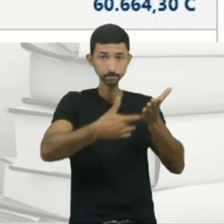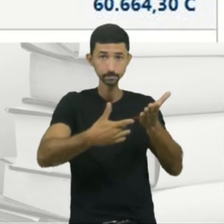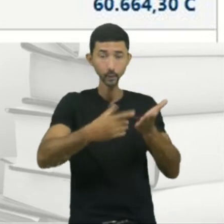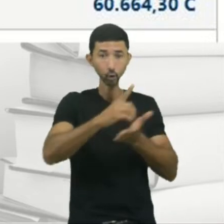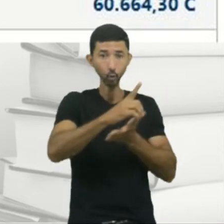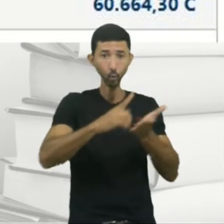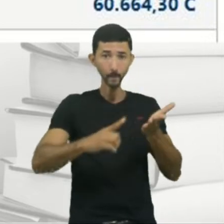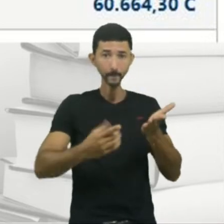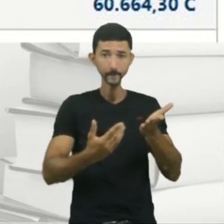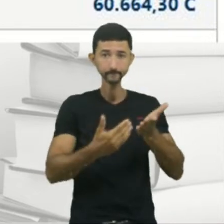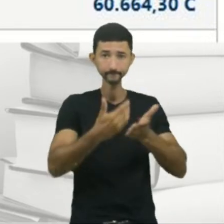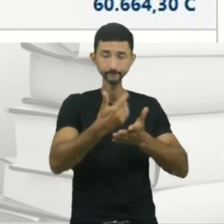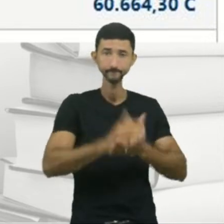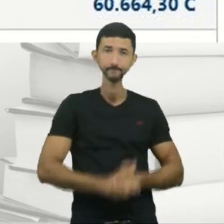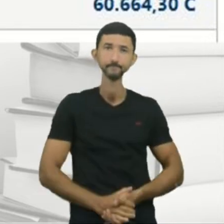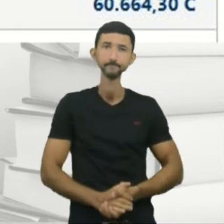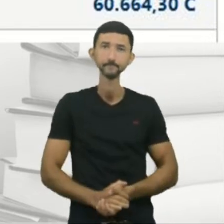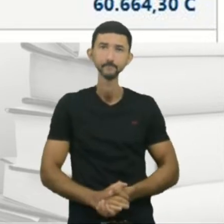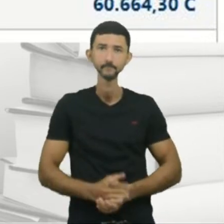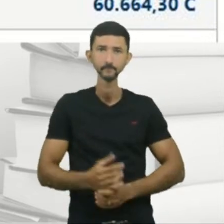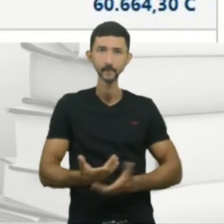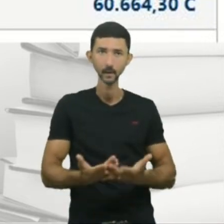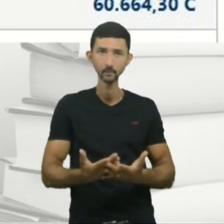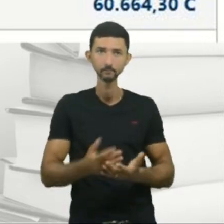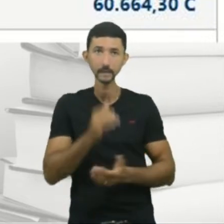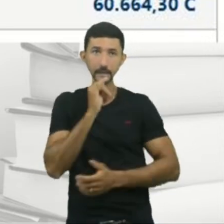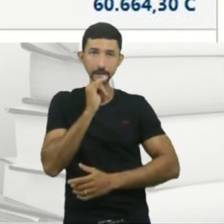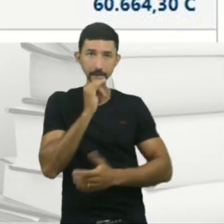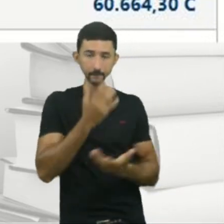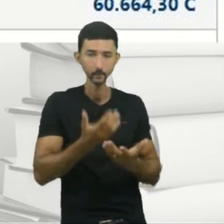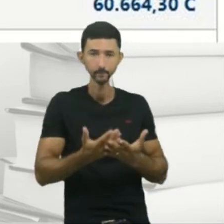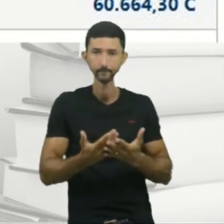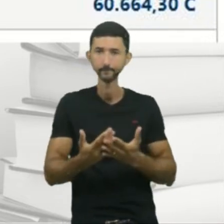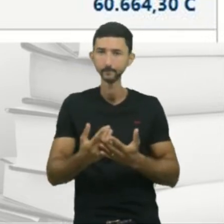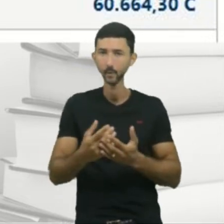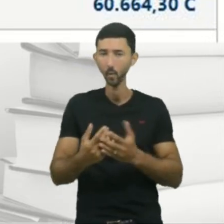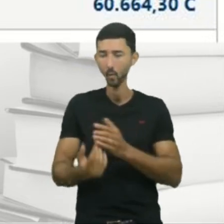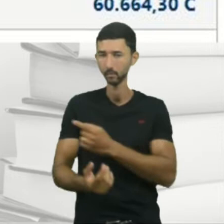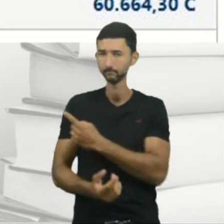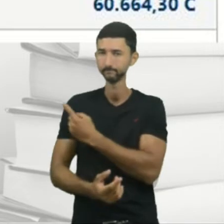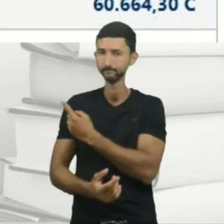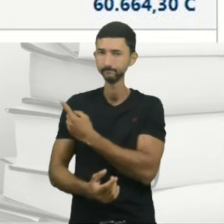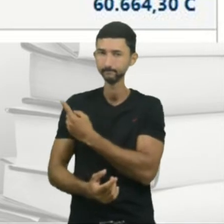seu Pedro. É só um exemplo. Então eu trouxe aqui para você ver